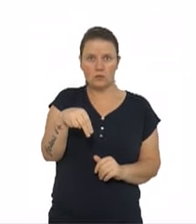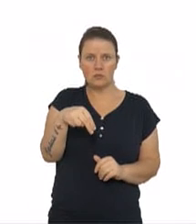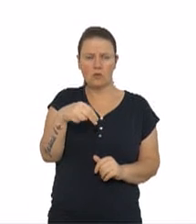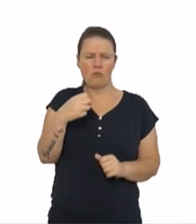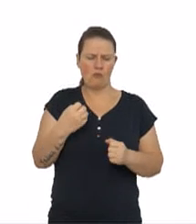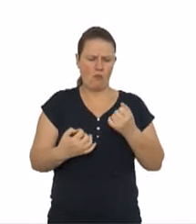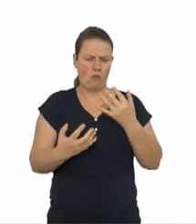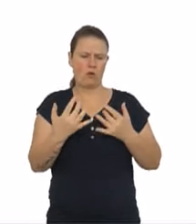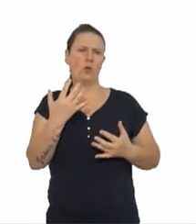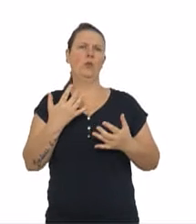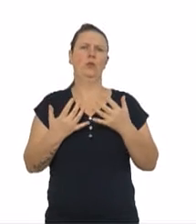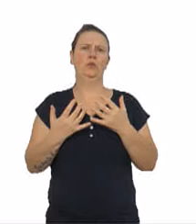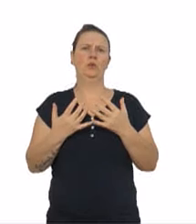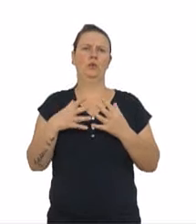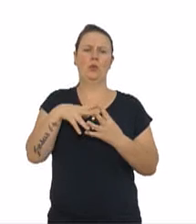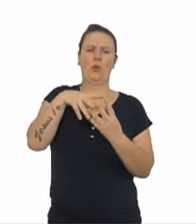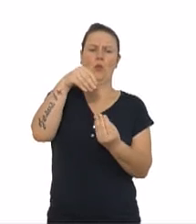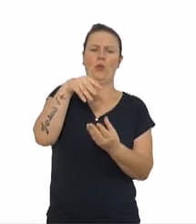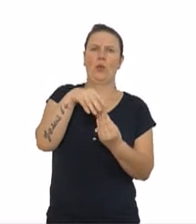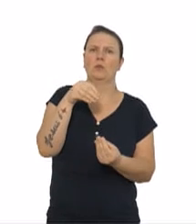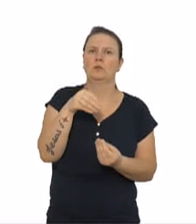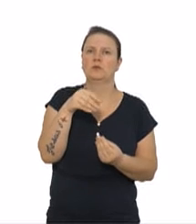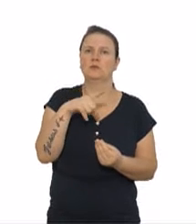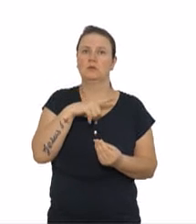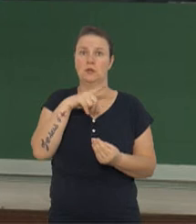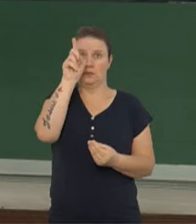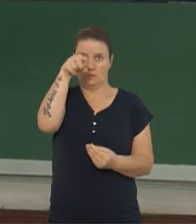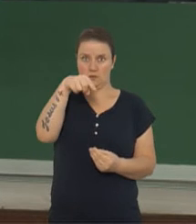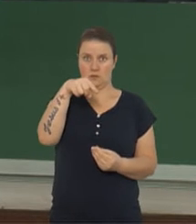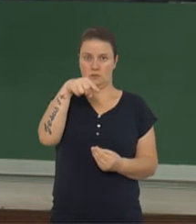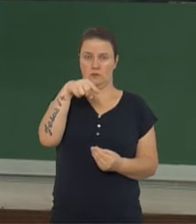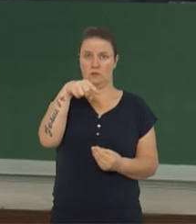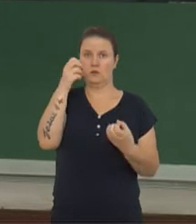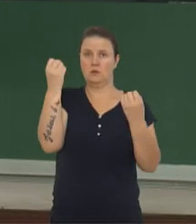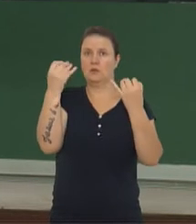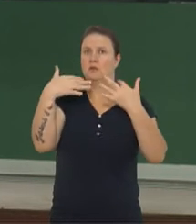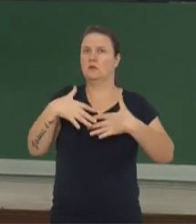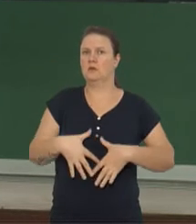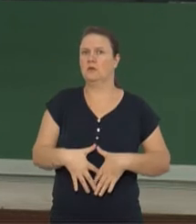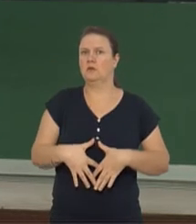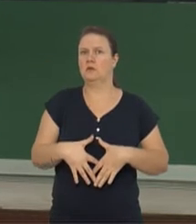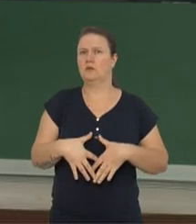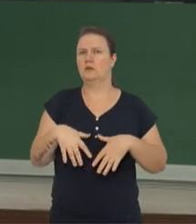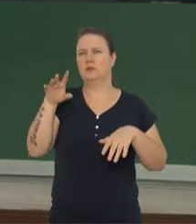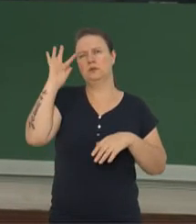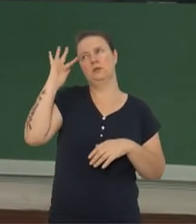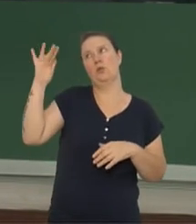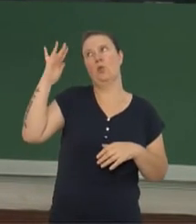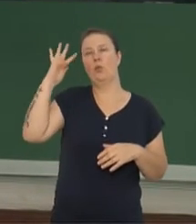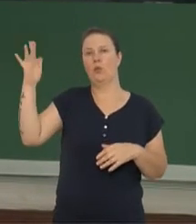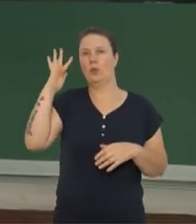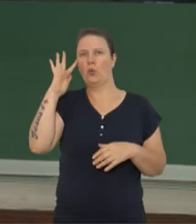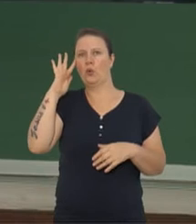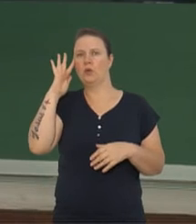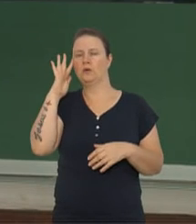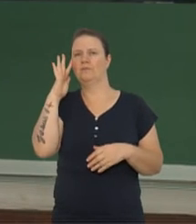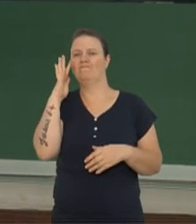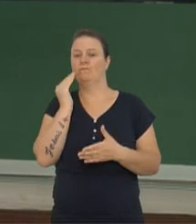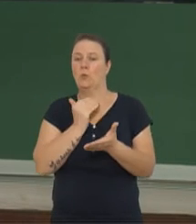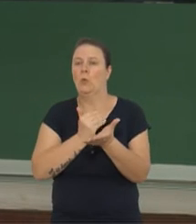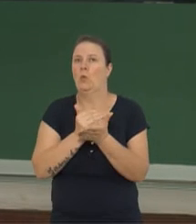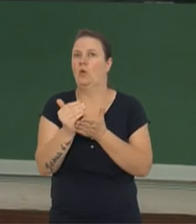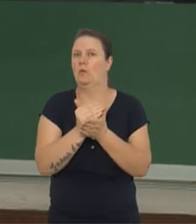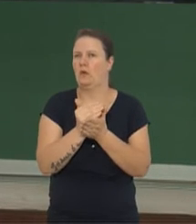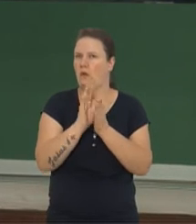que aún lleva acentuación, ¿sí? La explicación es un poco teórica, técnica, a principio, pero